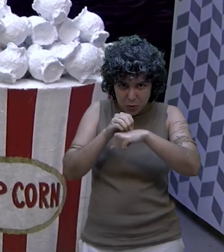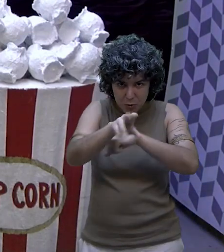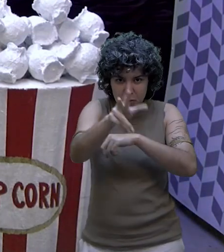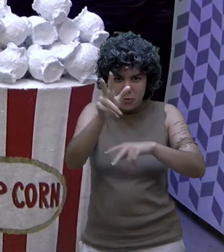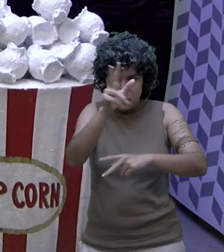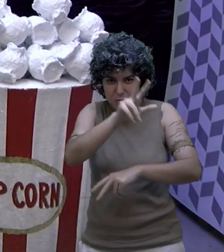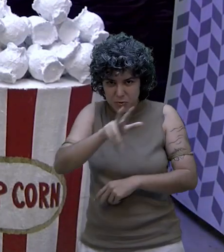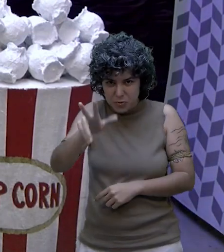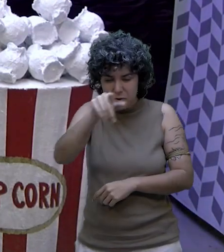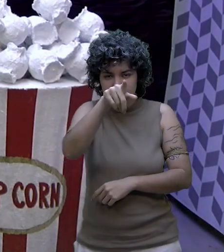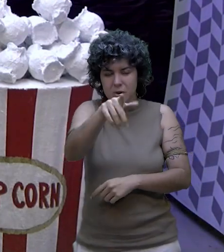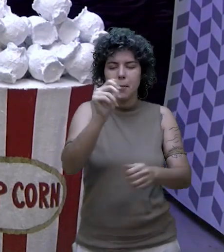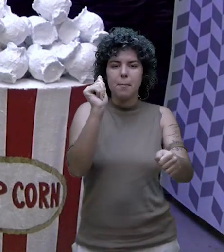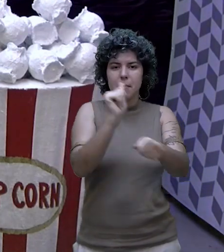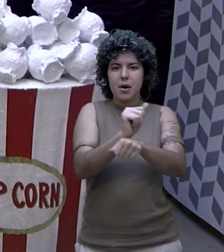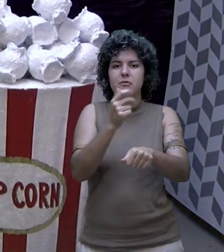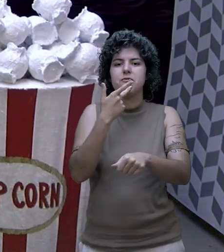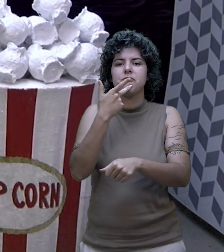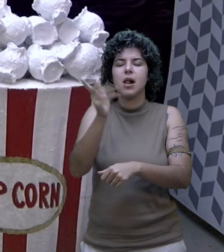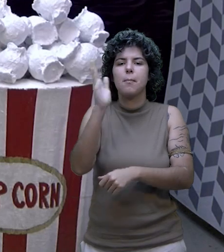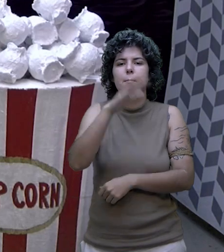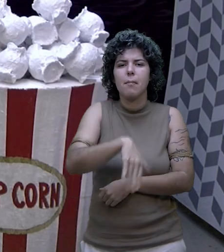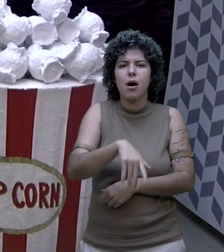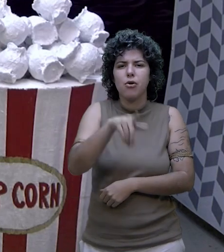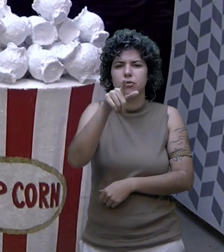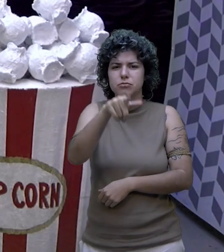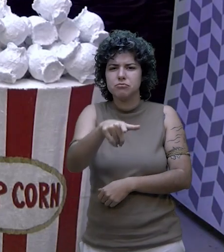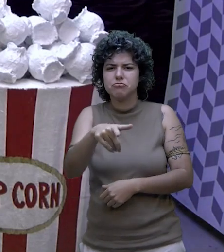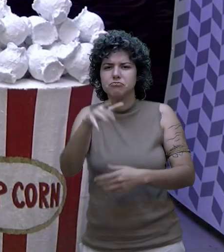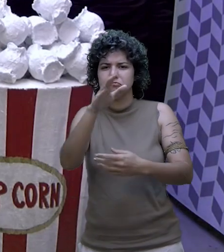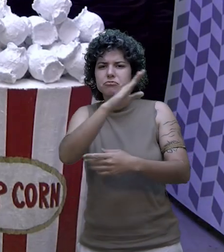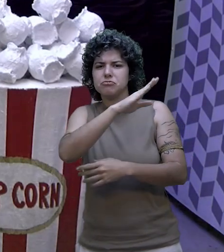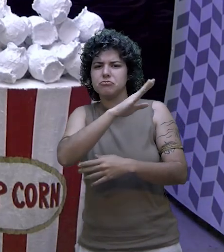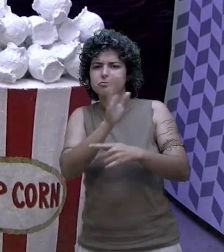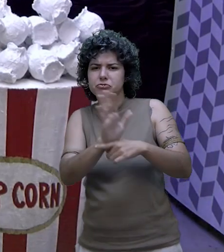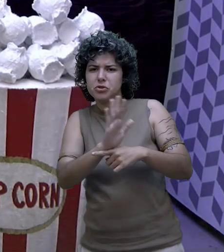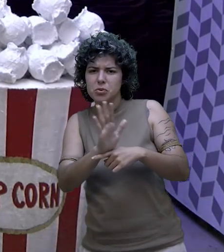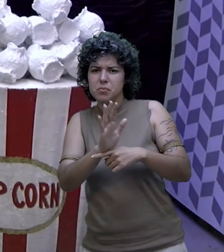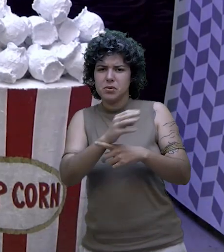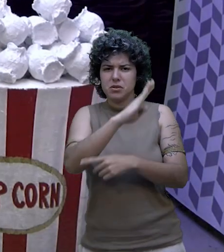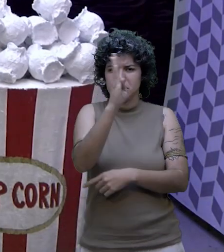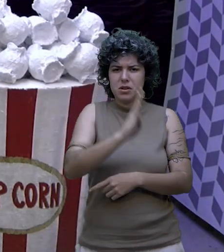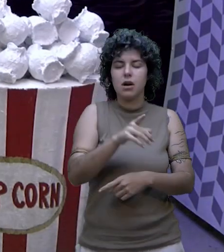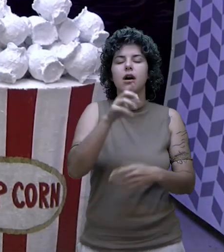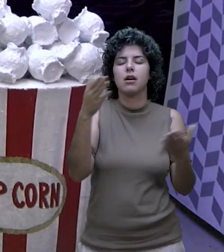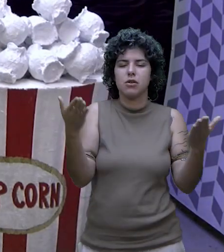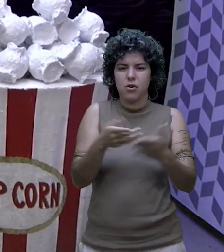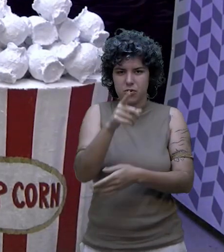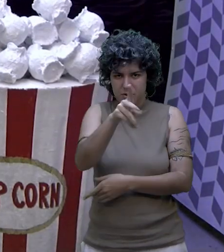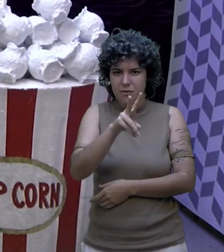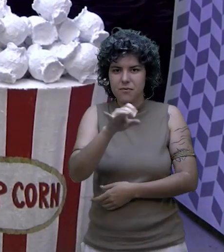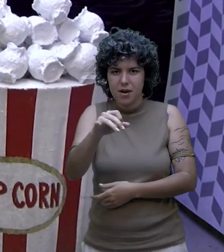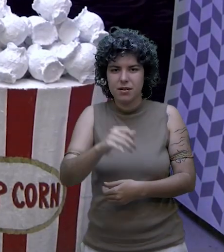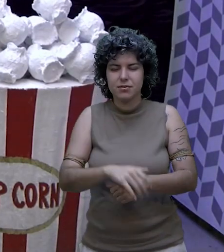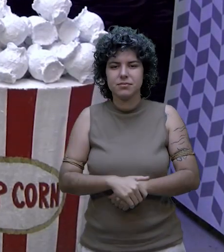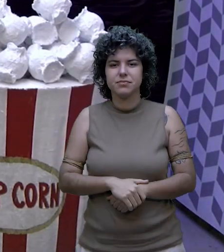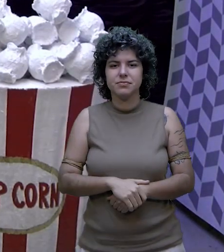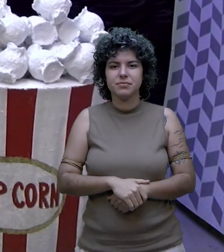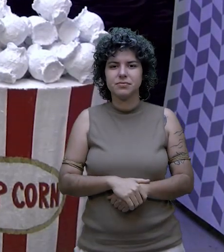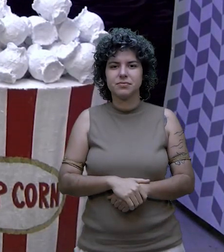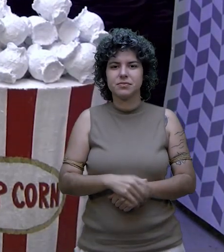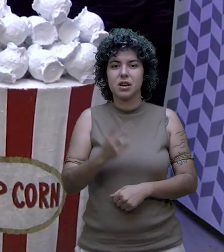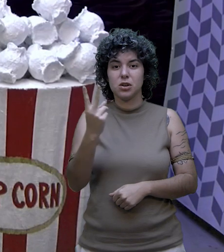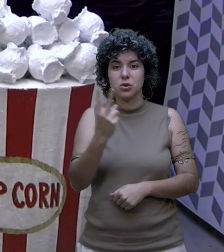vai. O incrível clássico de Ana Mui Laerte, que traz Val e Jéssica, duas nordestinas que arrastaram multidões para